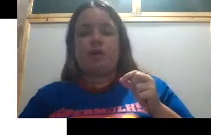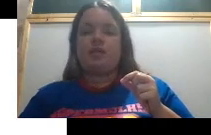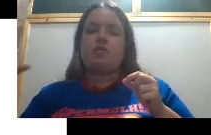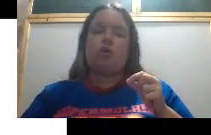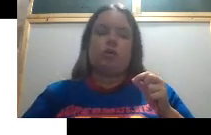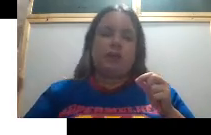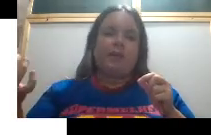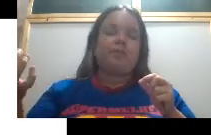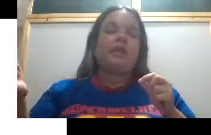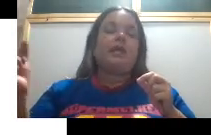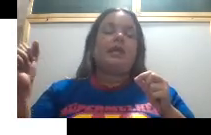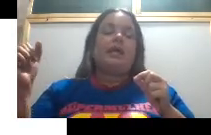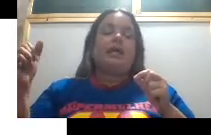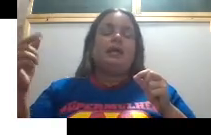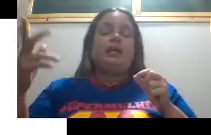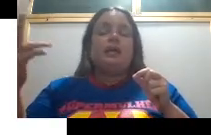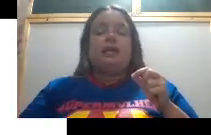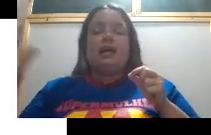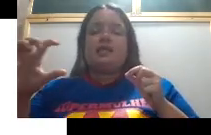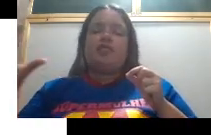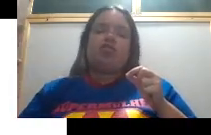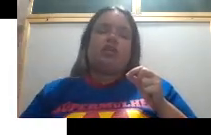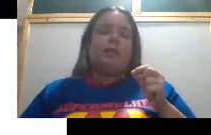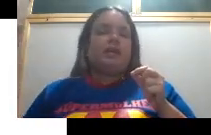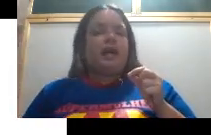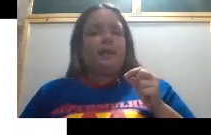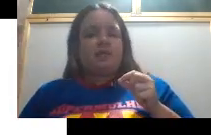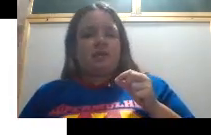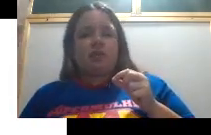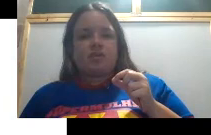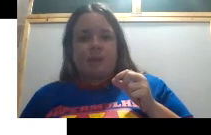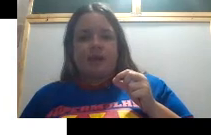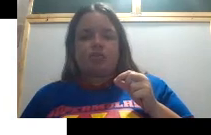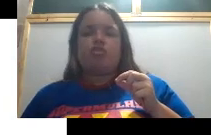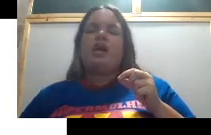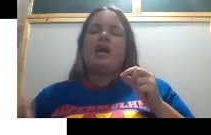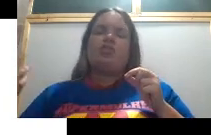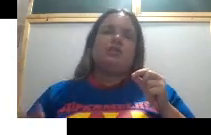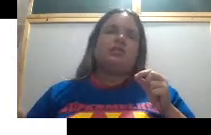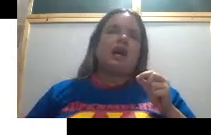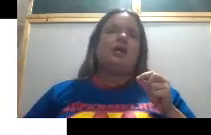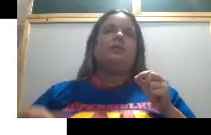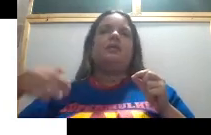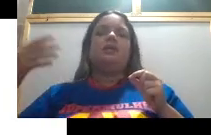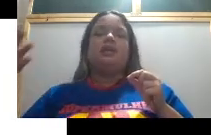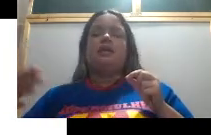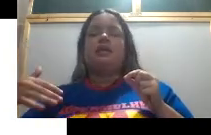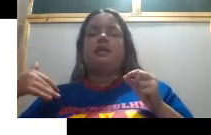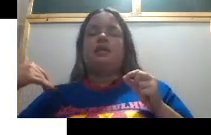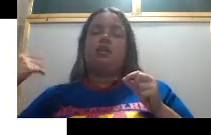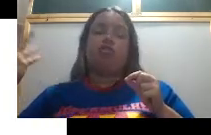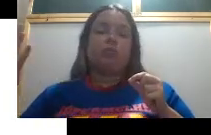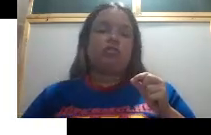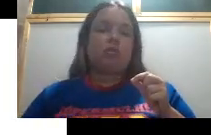a frase Ordem e Progresso que é o lema e essa faixinha Branca representa a nossa paz a gente sabe